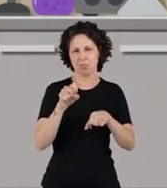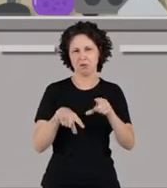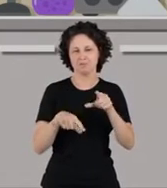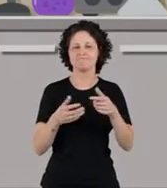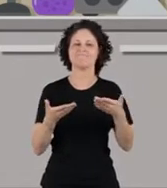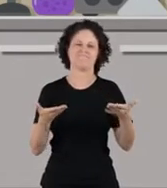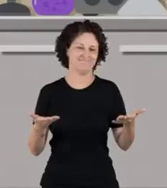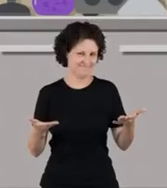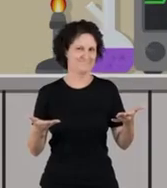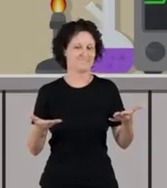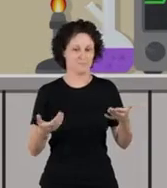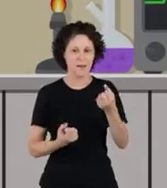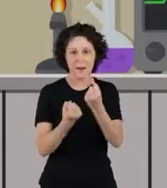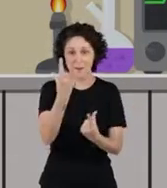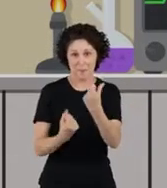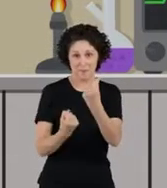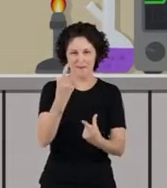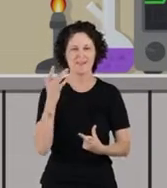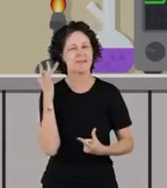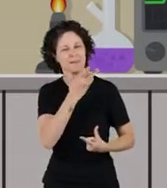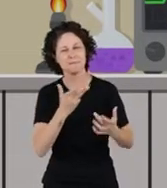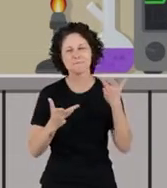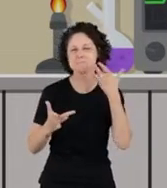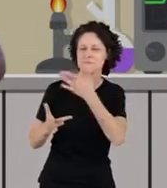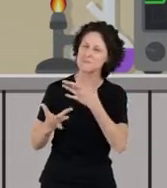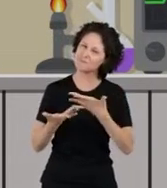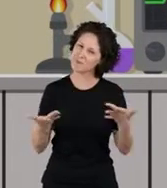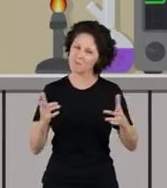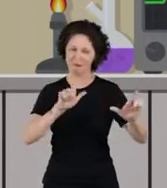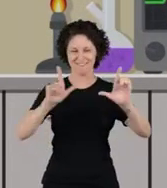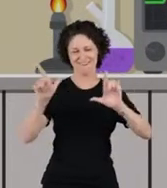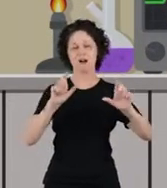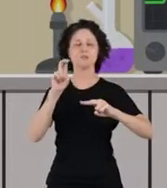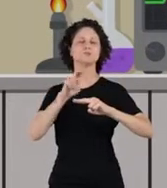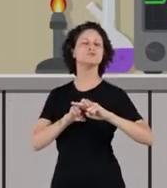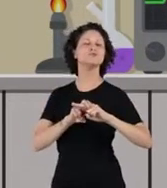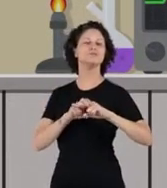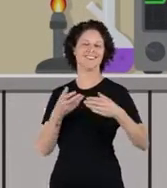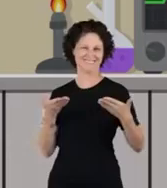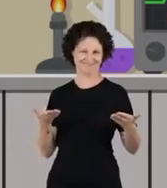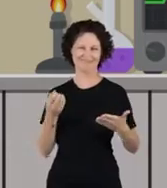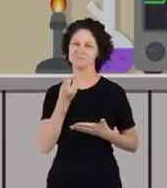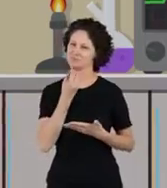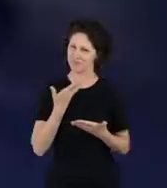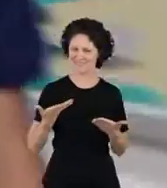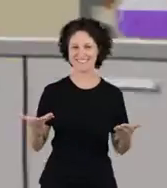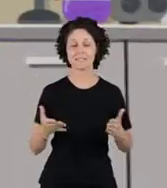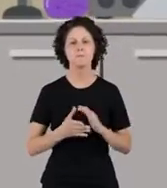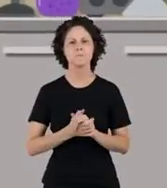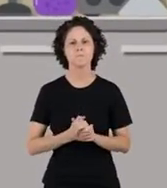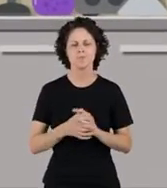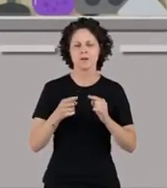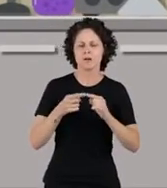surge o famoso piruá. E vamos combinar, a pipoca é um lanche perfeito na hora de assistir um filme, não é mesmo?